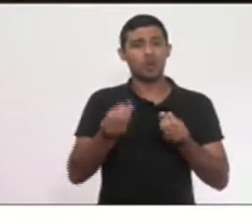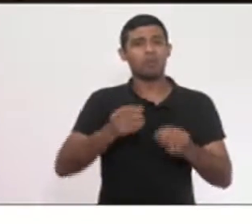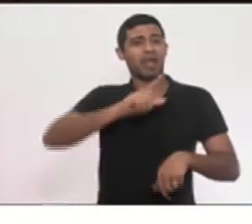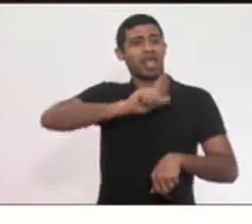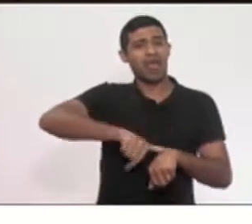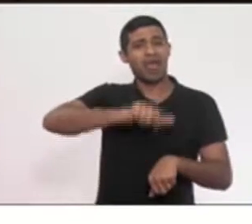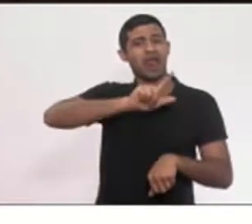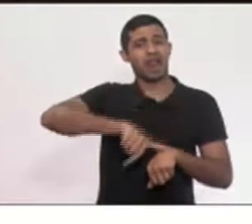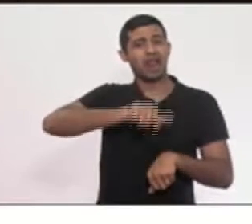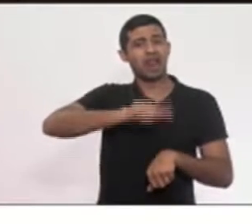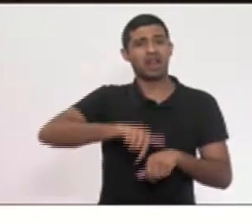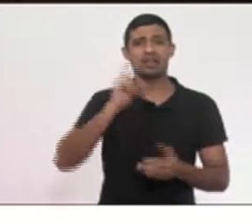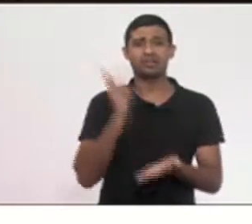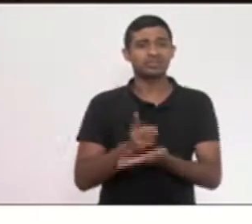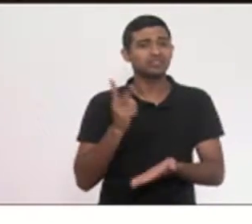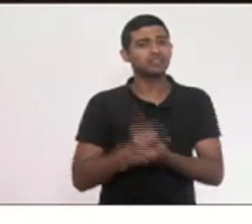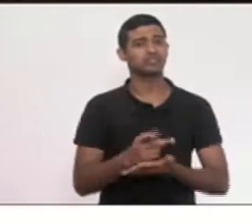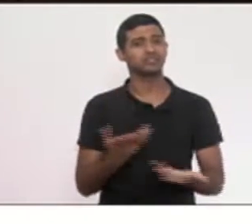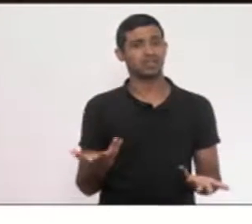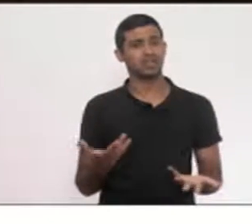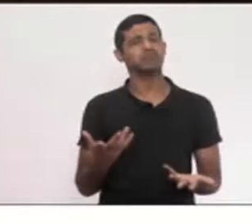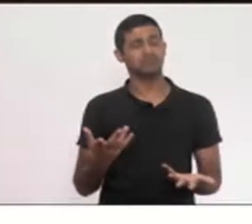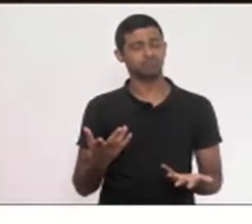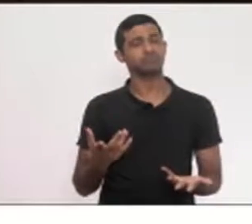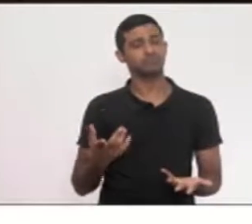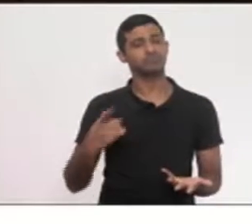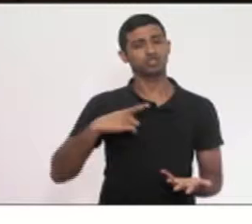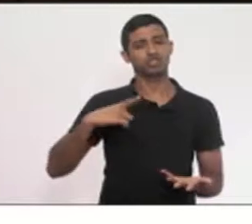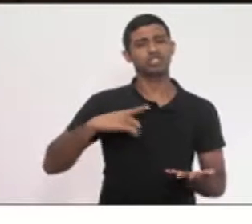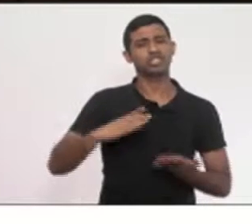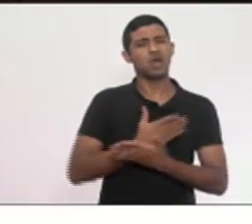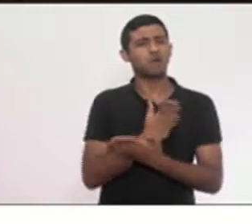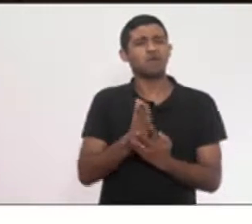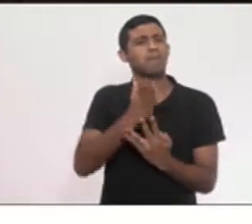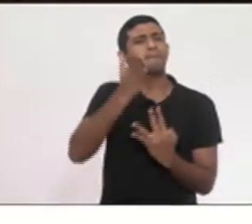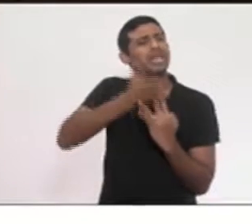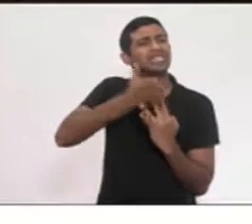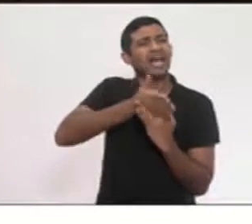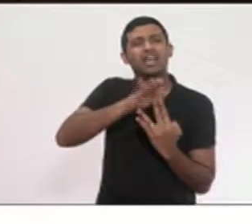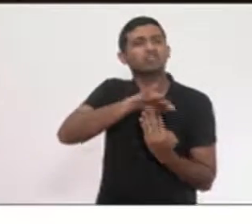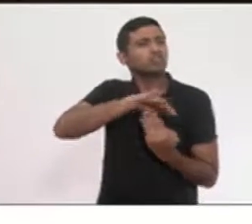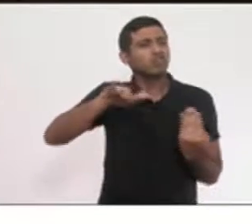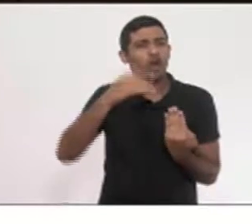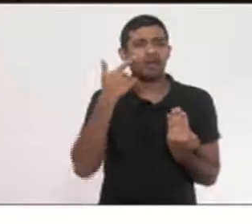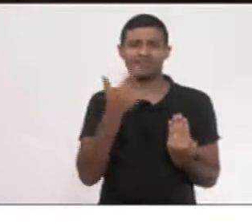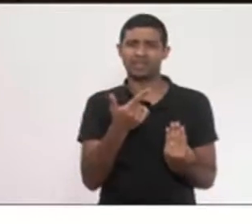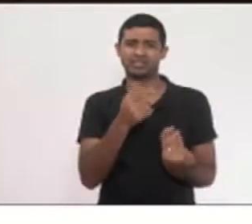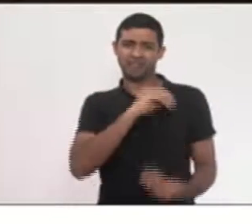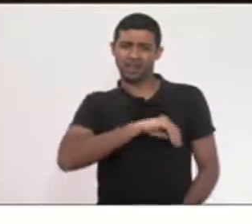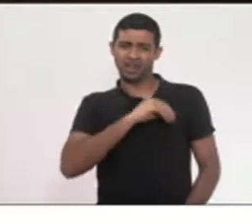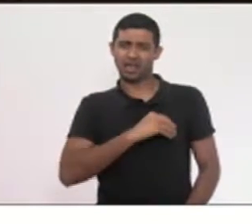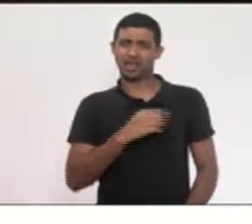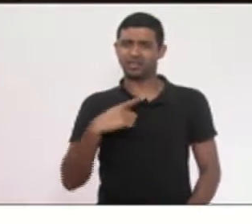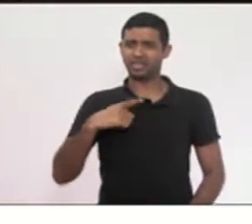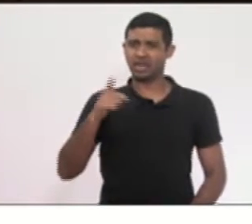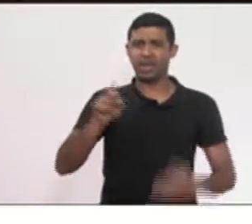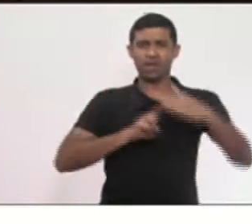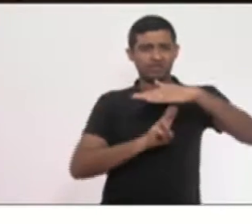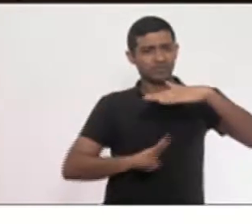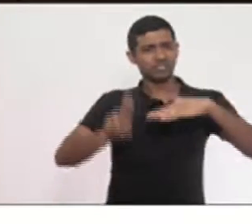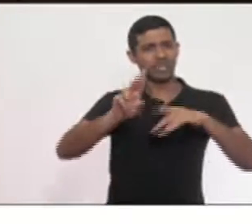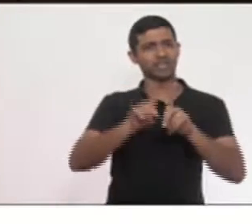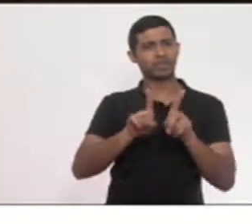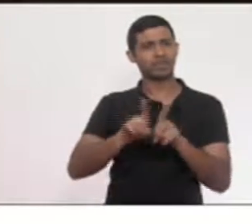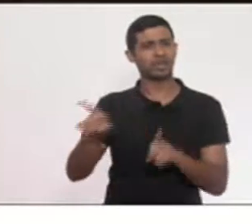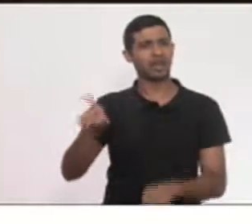atrasos permanentes, recebendo parcialmente seus salários. Tanto FAETEC quanto universidades tiveram que